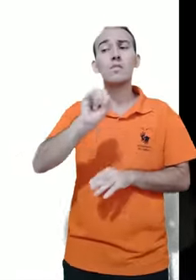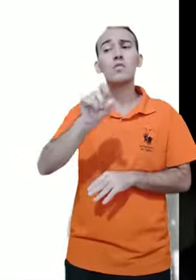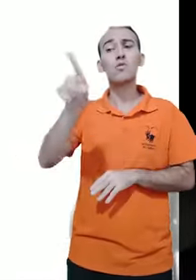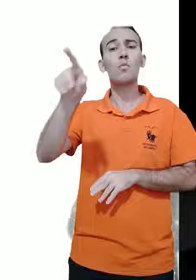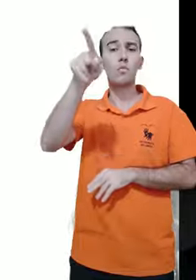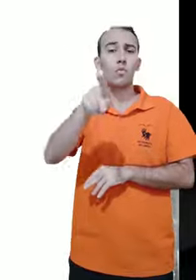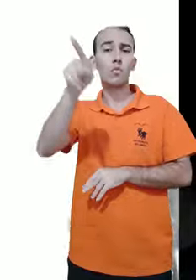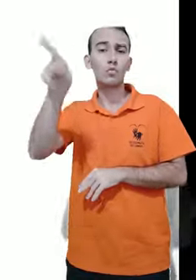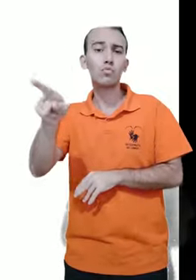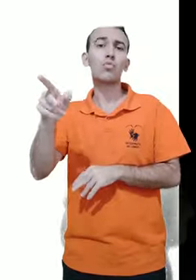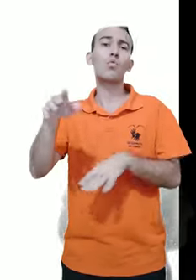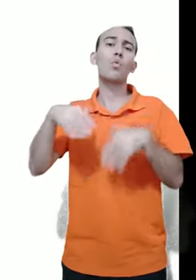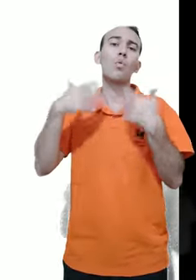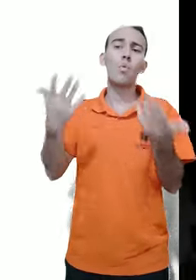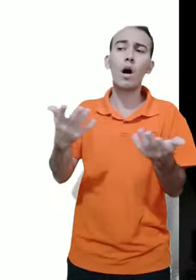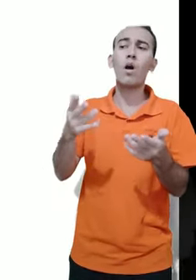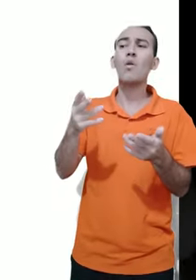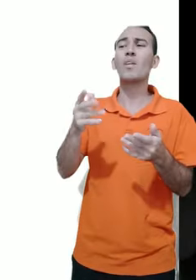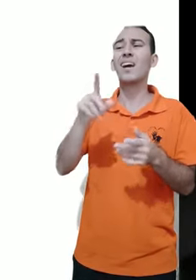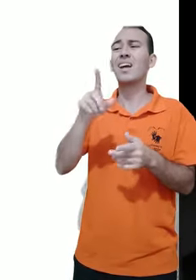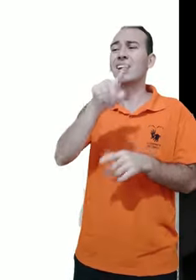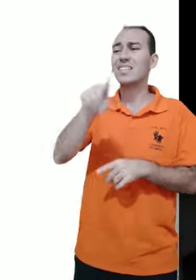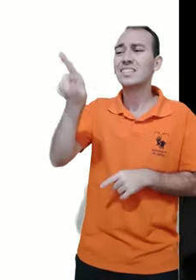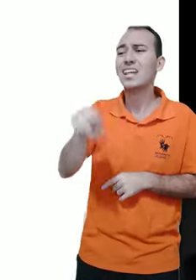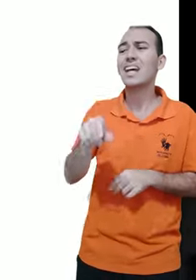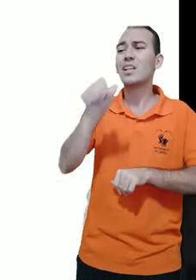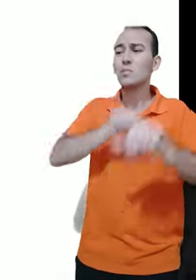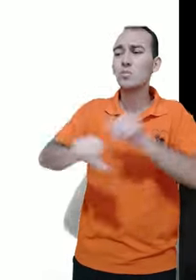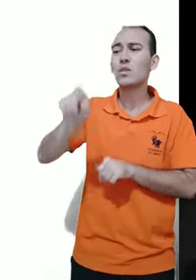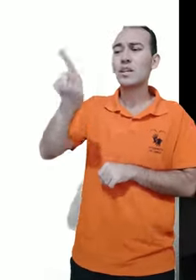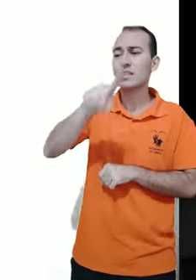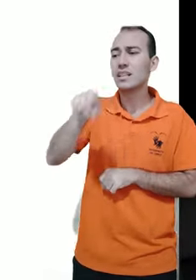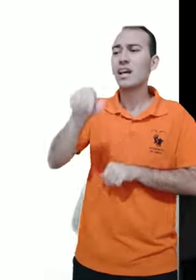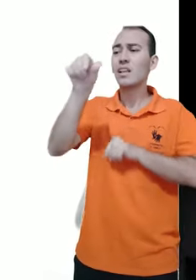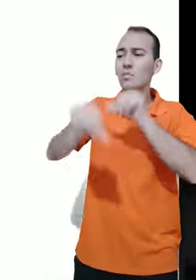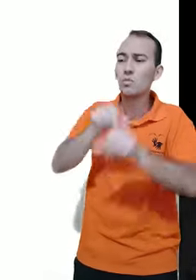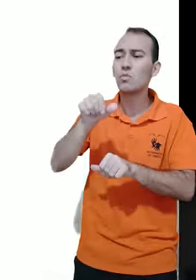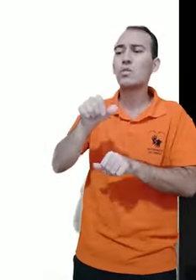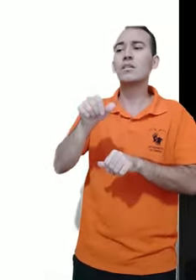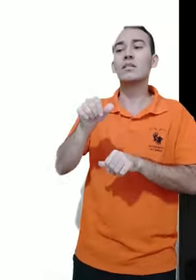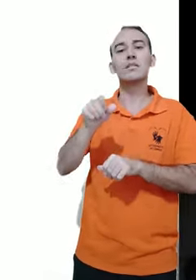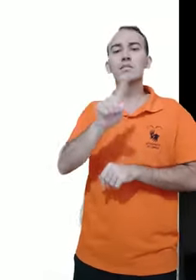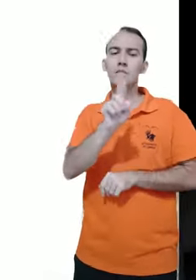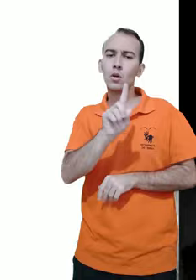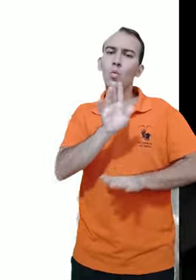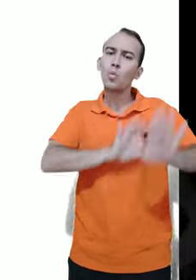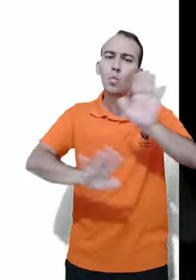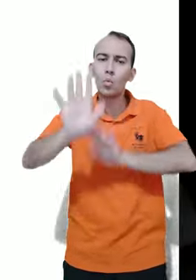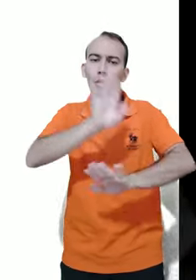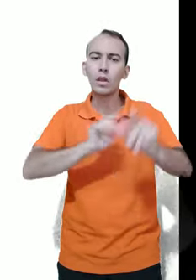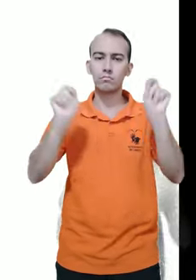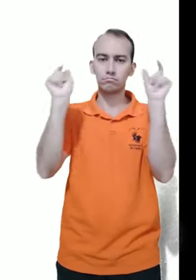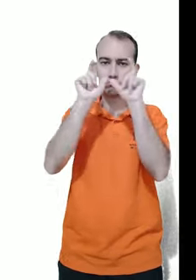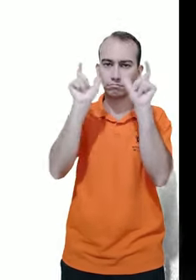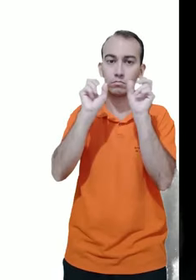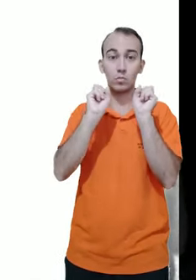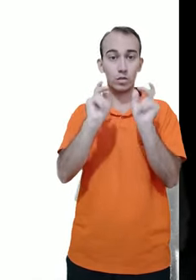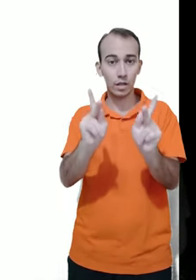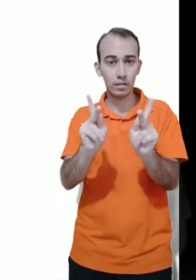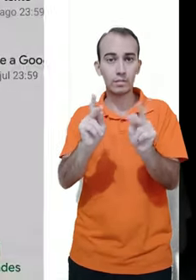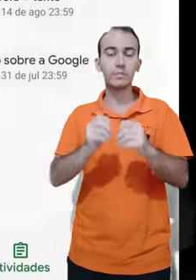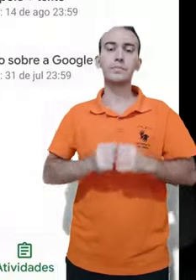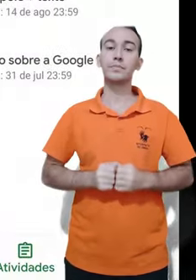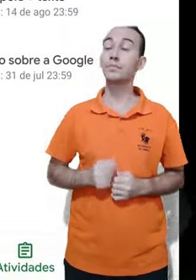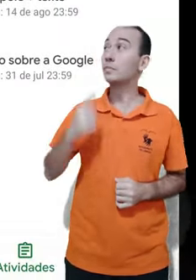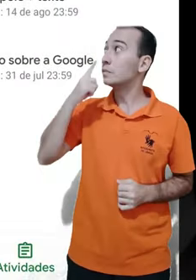particular Qual é o trabalho que o professor deve usar como referência e também evitar os ataques dos recursos de cancelamento agora falando em